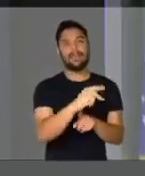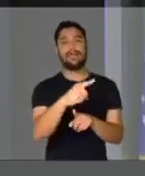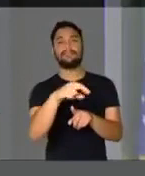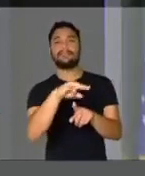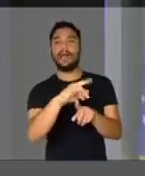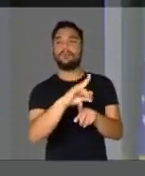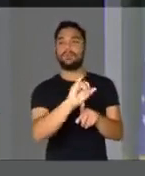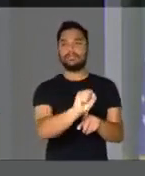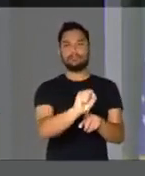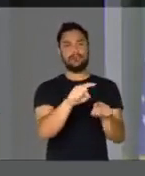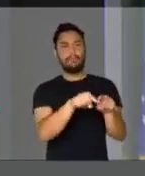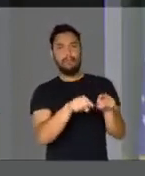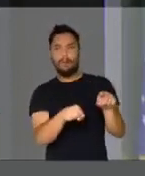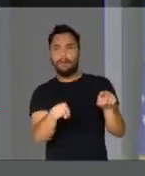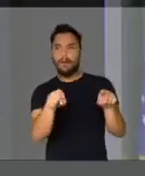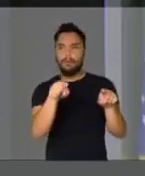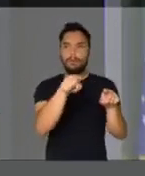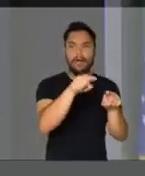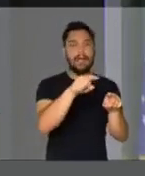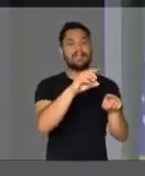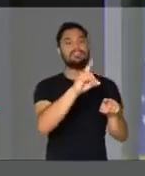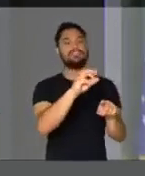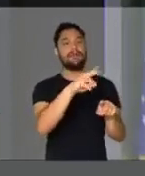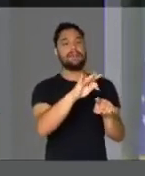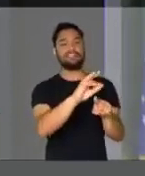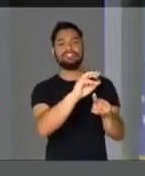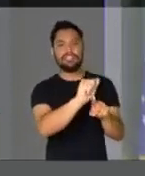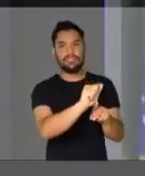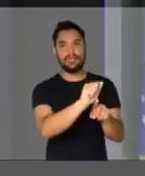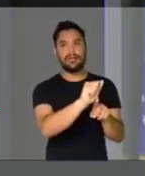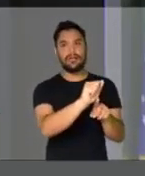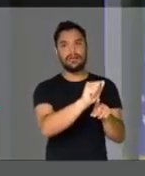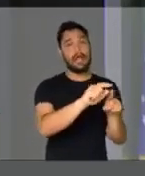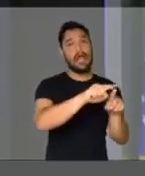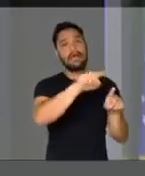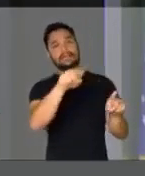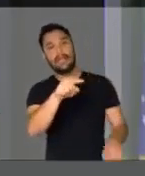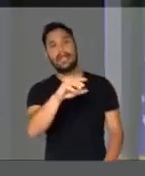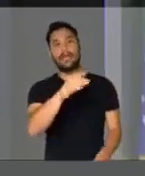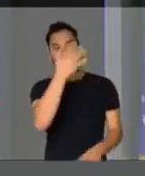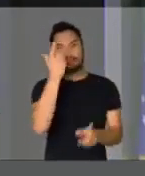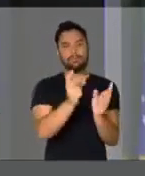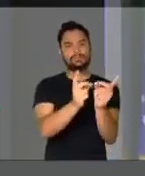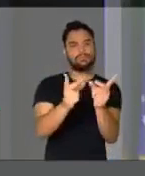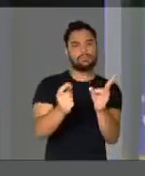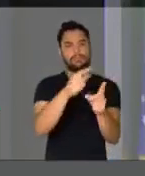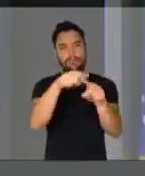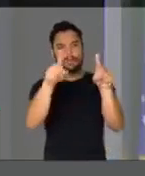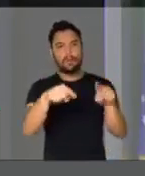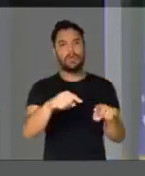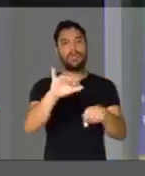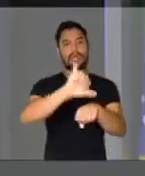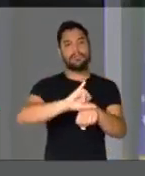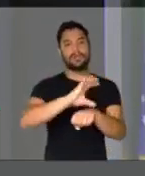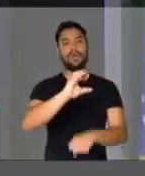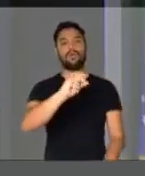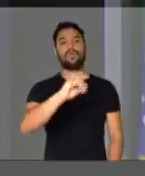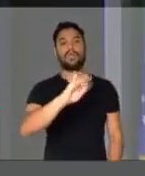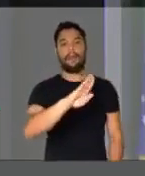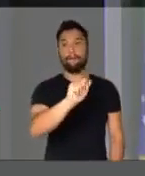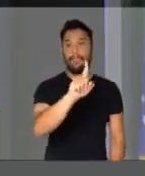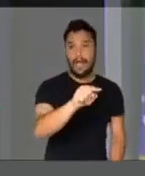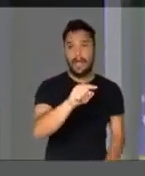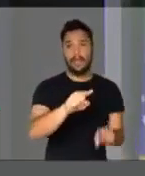Campinápolis. Dos agricultores de Diamantino e Jucimeira, aos comerciantes e servidores de Cuiabá e Várzea Grande,